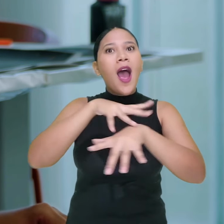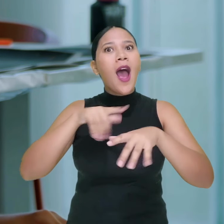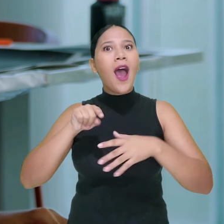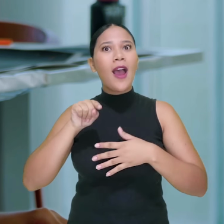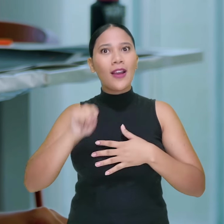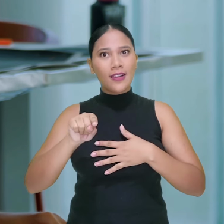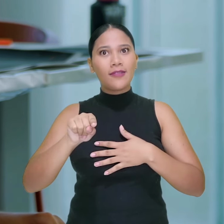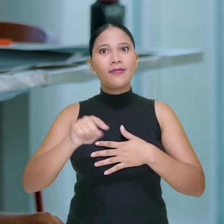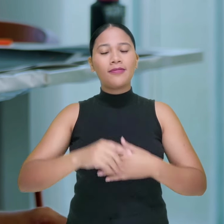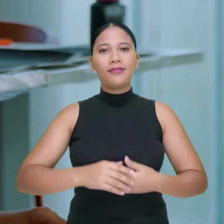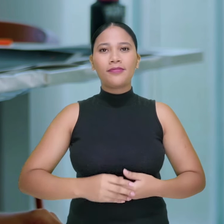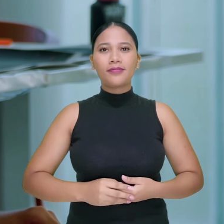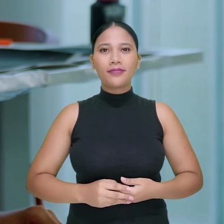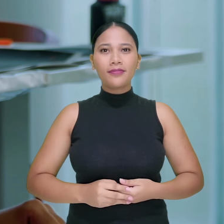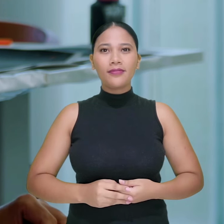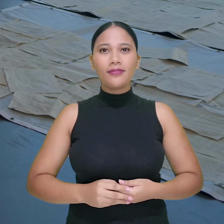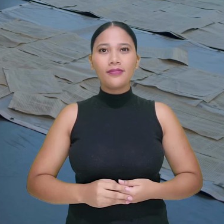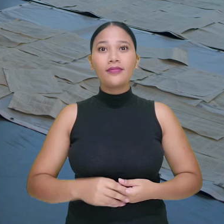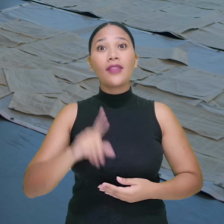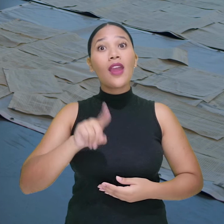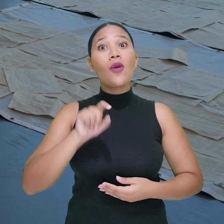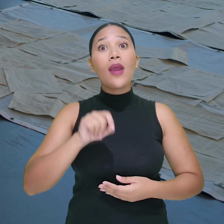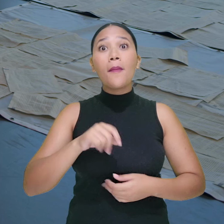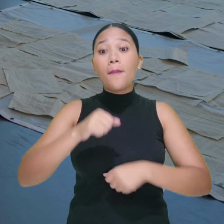onde a vida acontece, onde a vida é